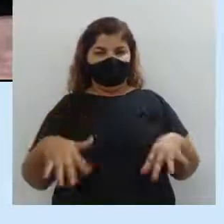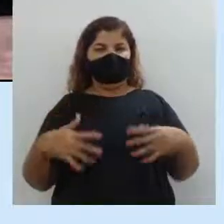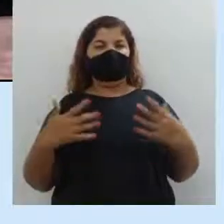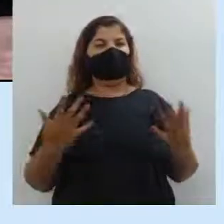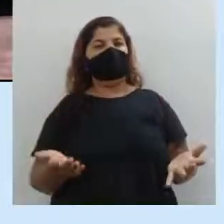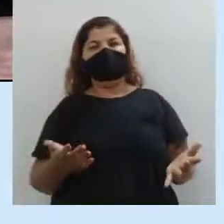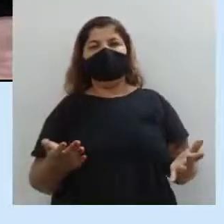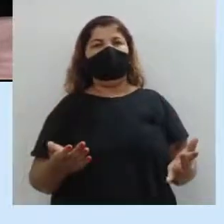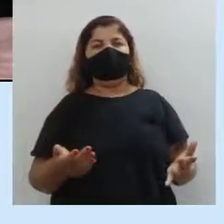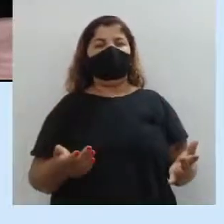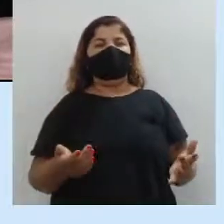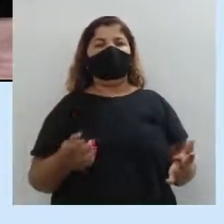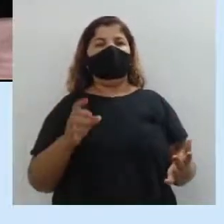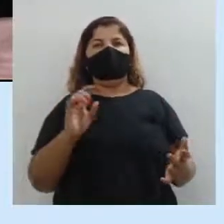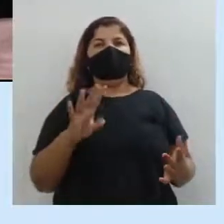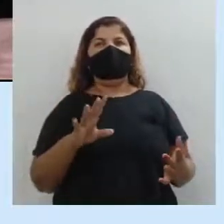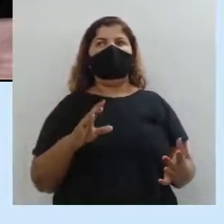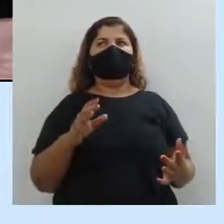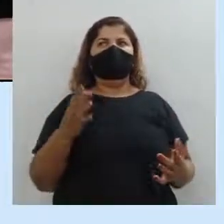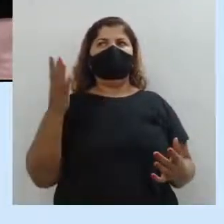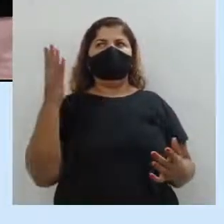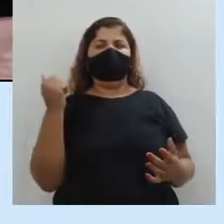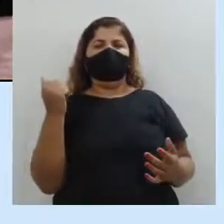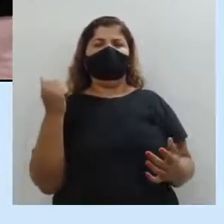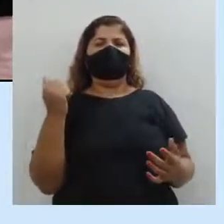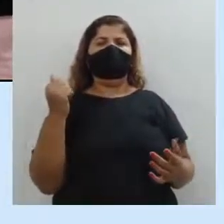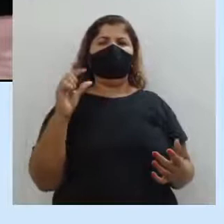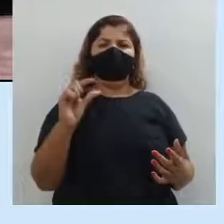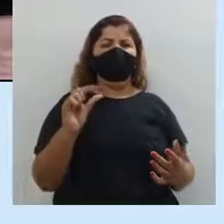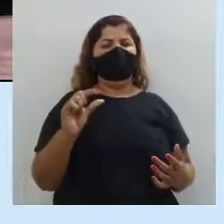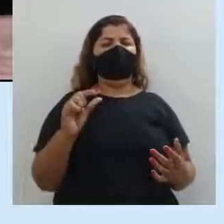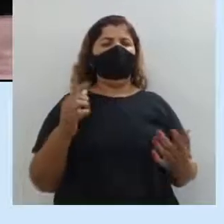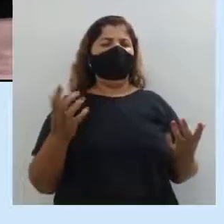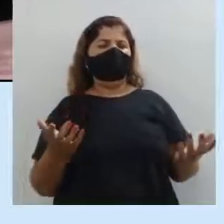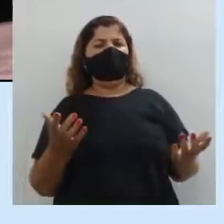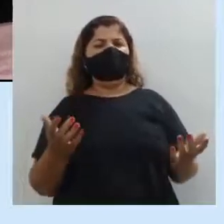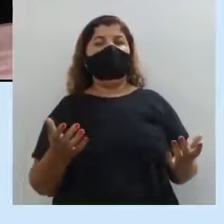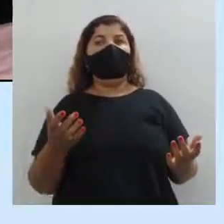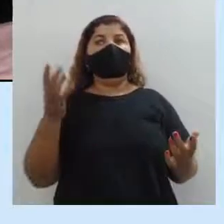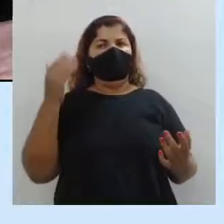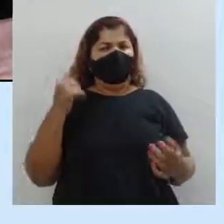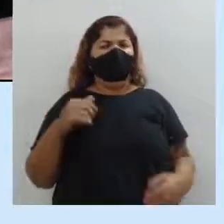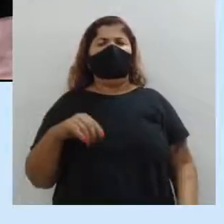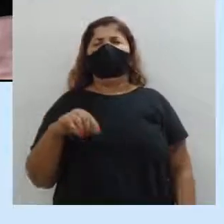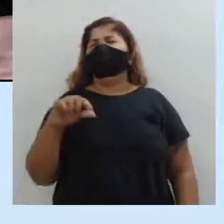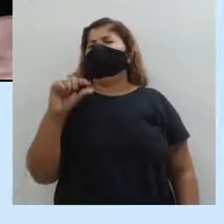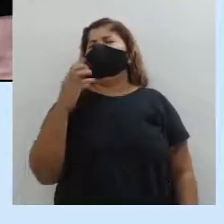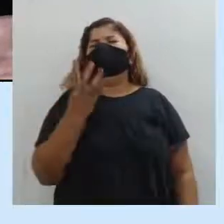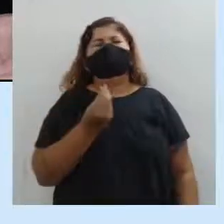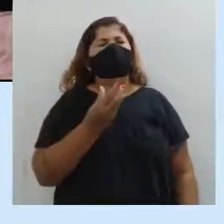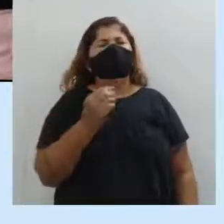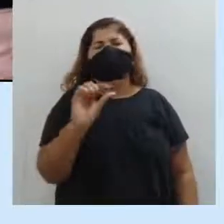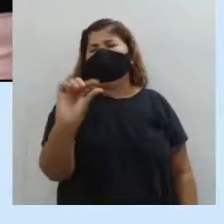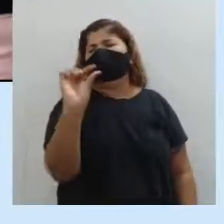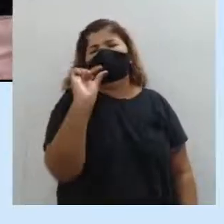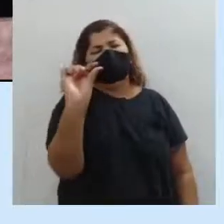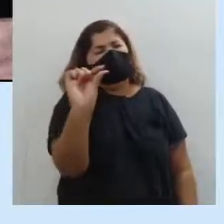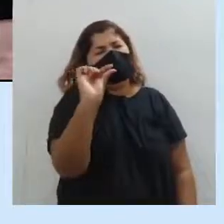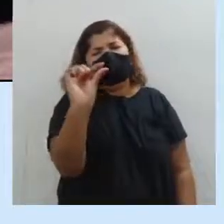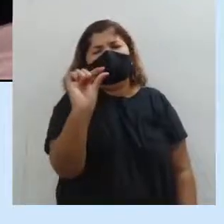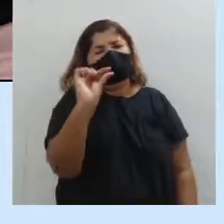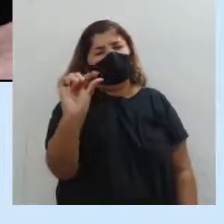não apenas se sabe pouco, sabe-se, né? Muito pouco. Então,